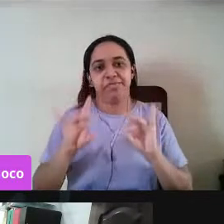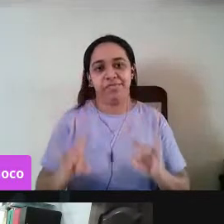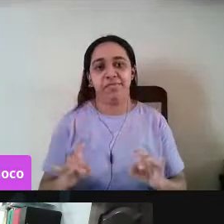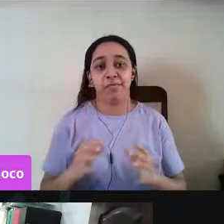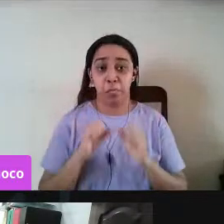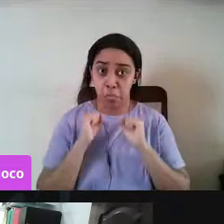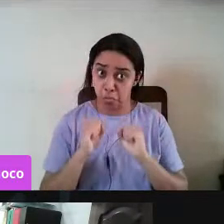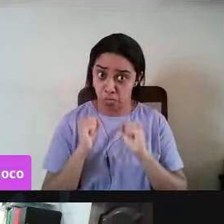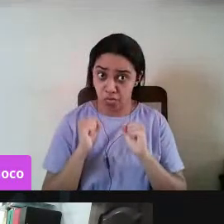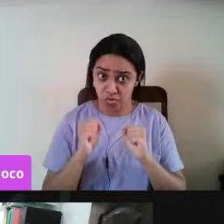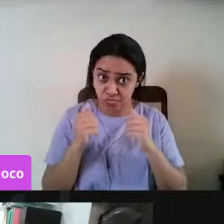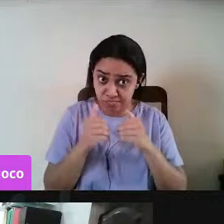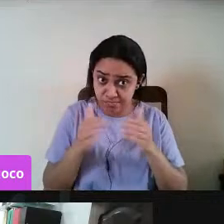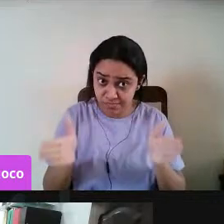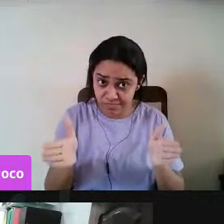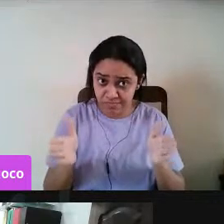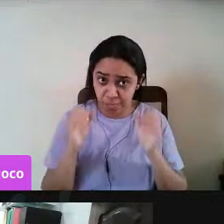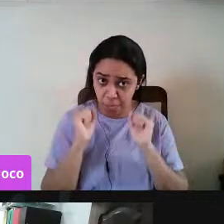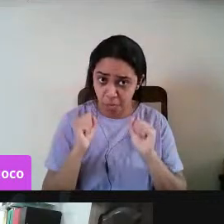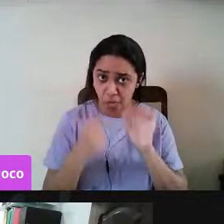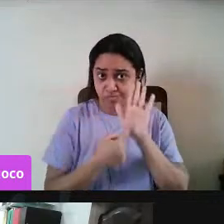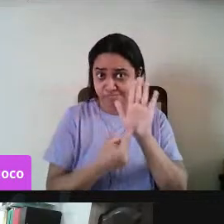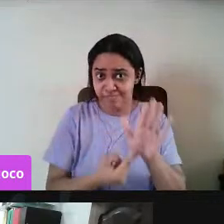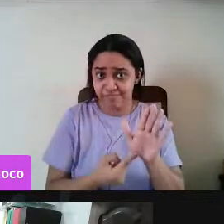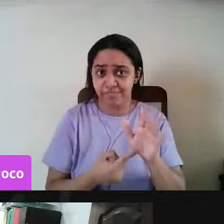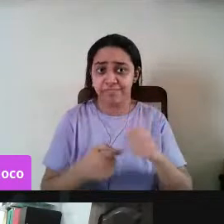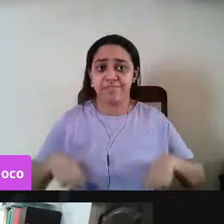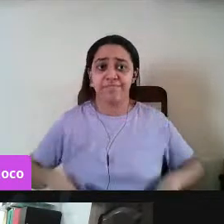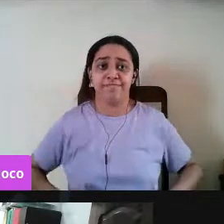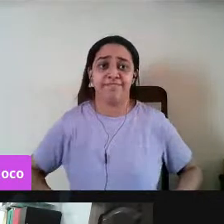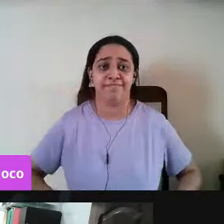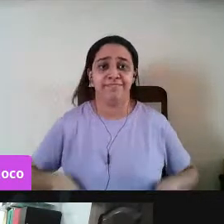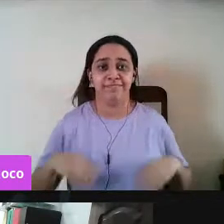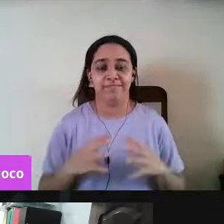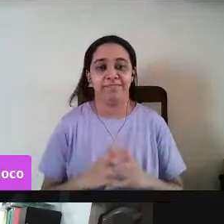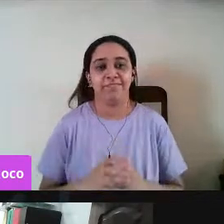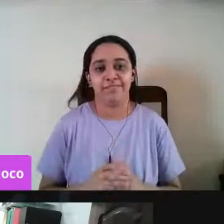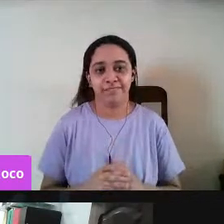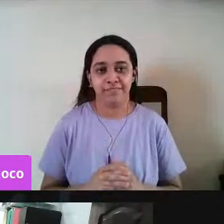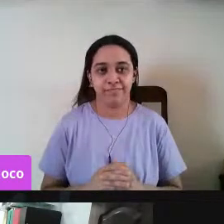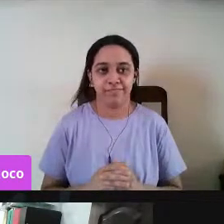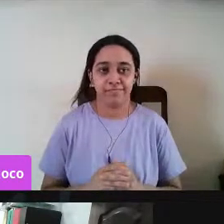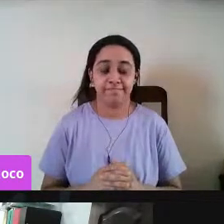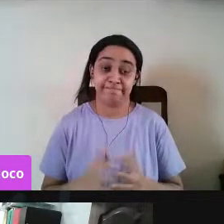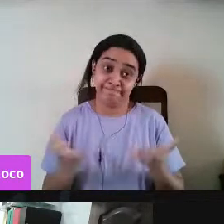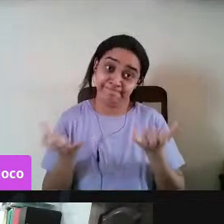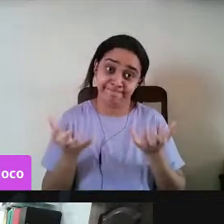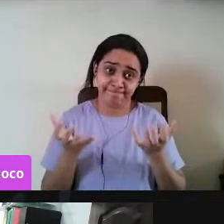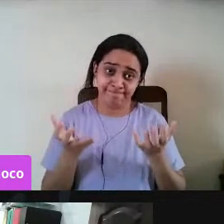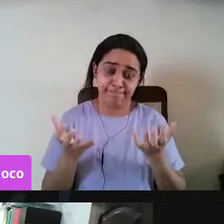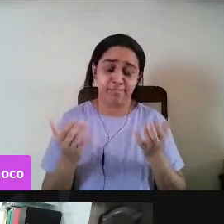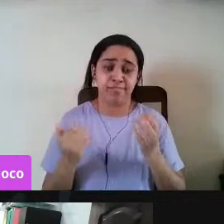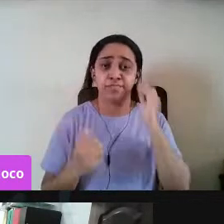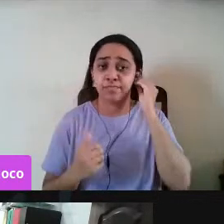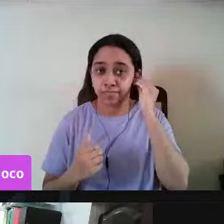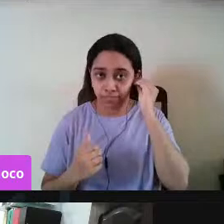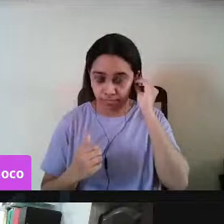Já posso começar a exposição? Pode. Bom, então, eu gostaria de